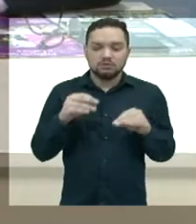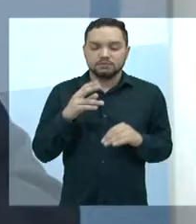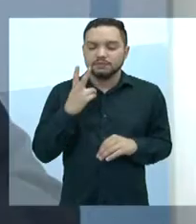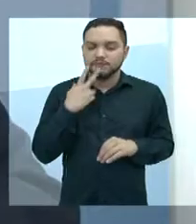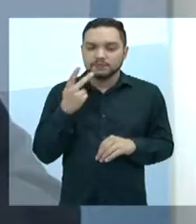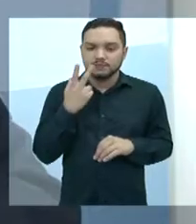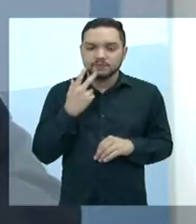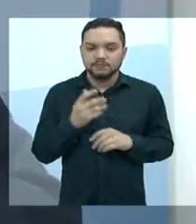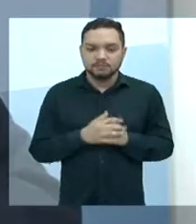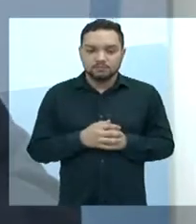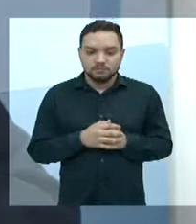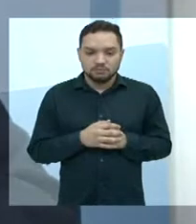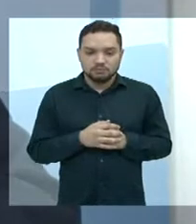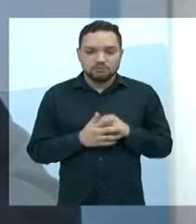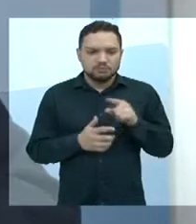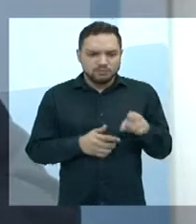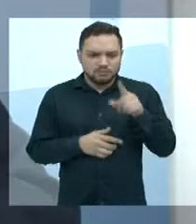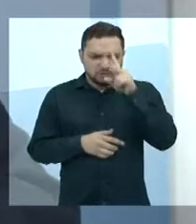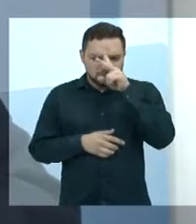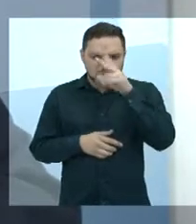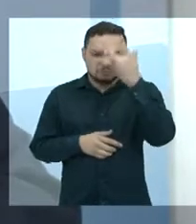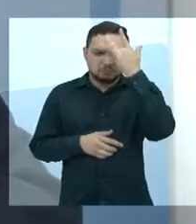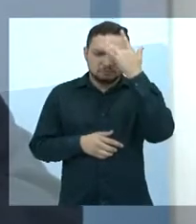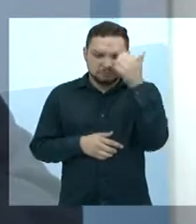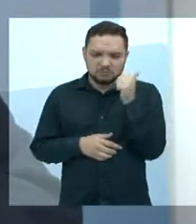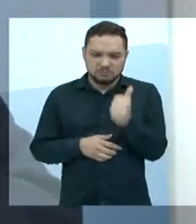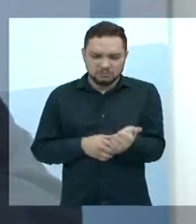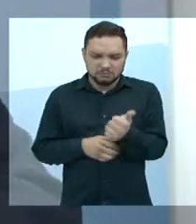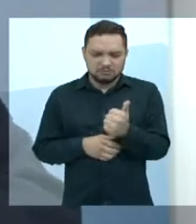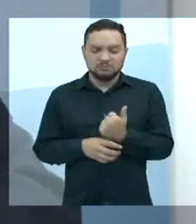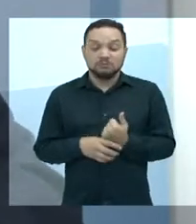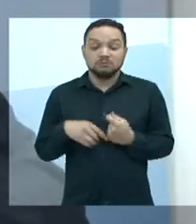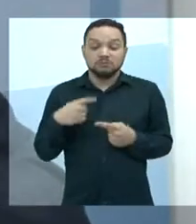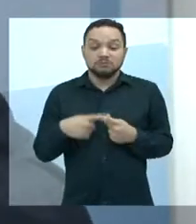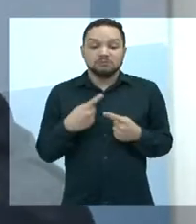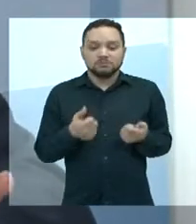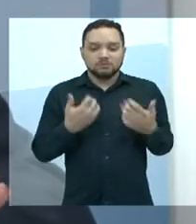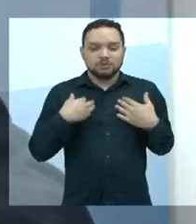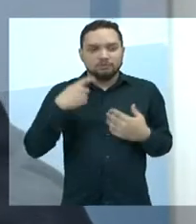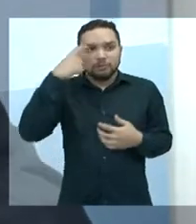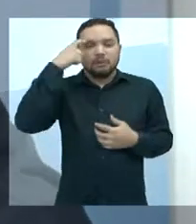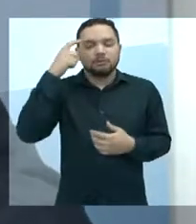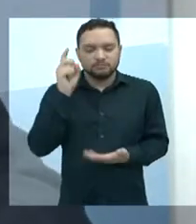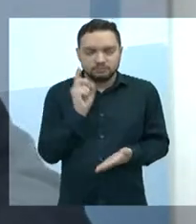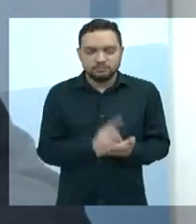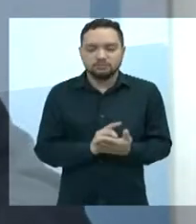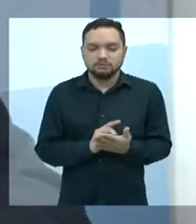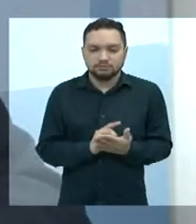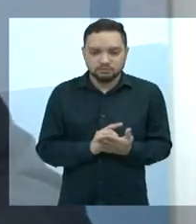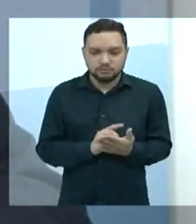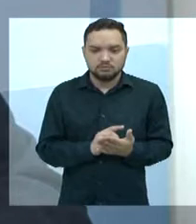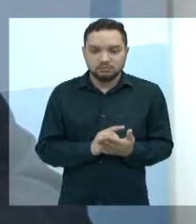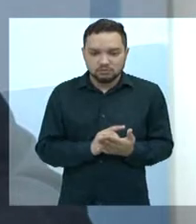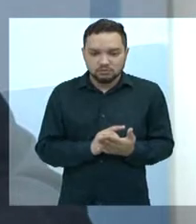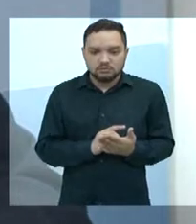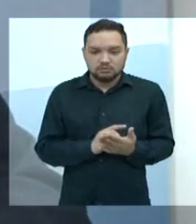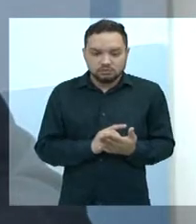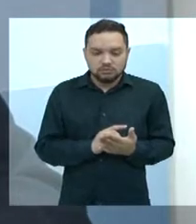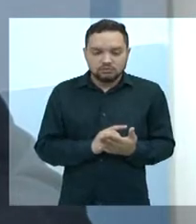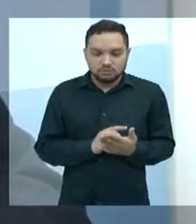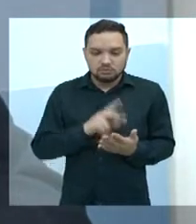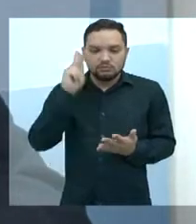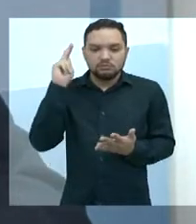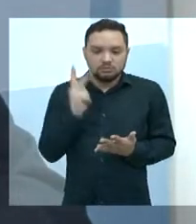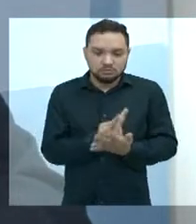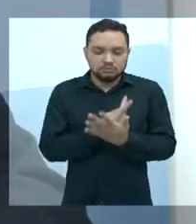Paulo, você tem a cabeça muito boa, você tem essa lembrança, e quando você me falou, eu relembrei realmente desse fato